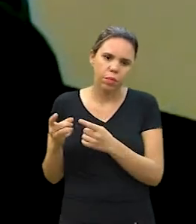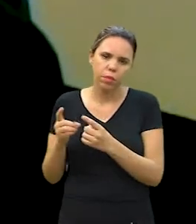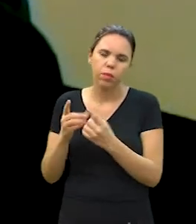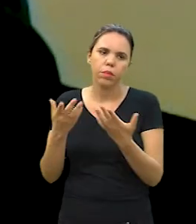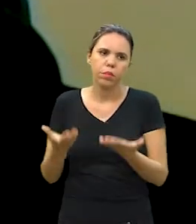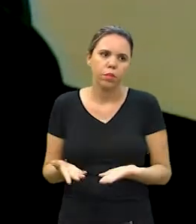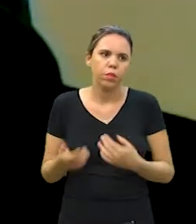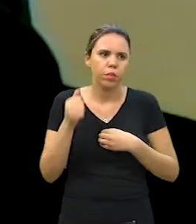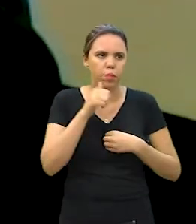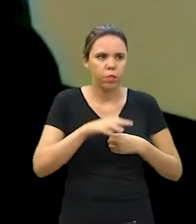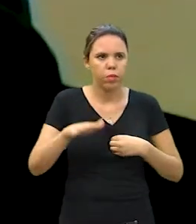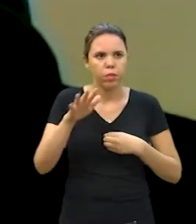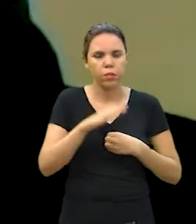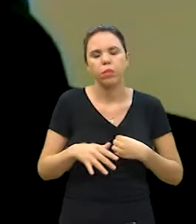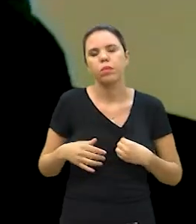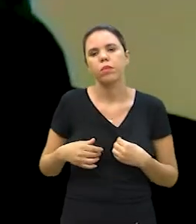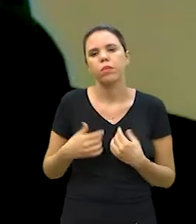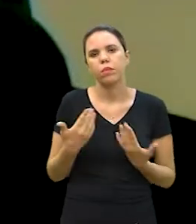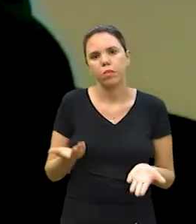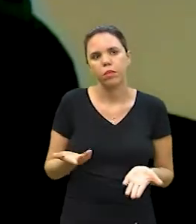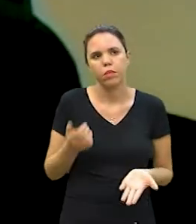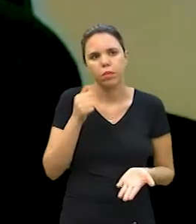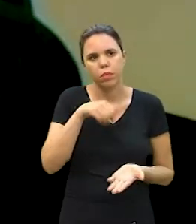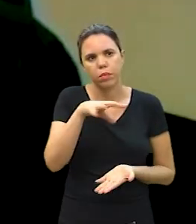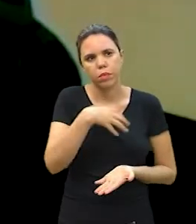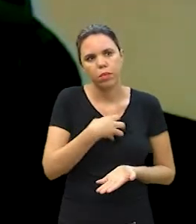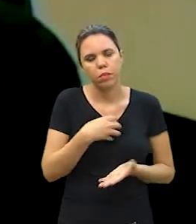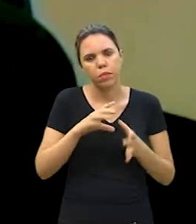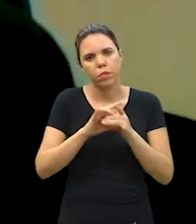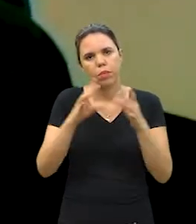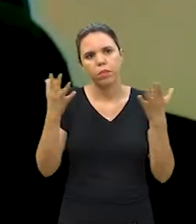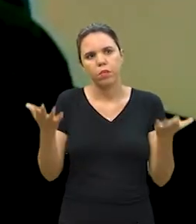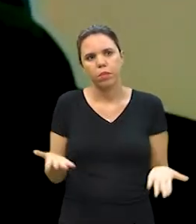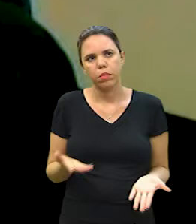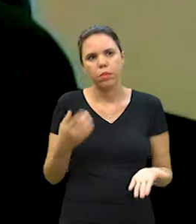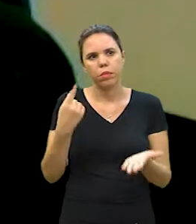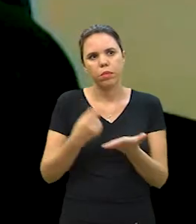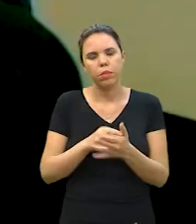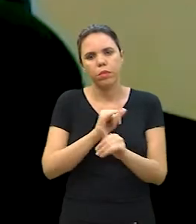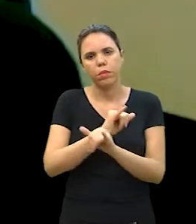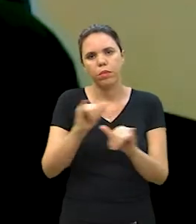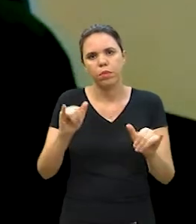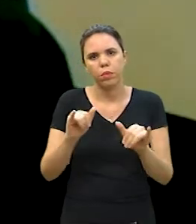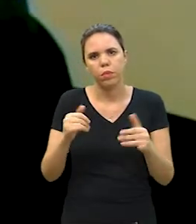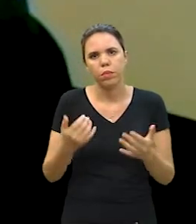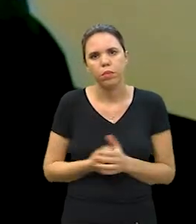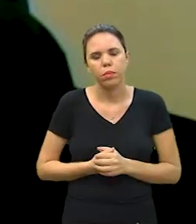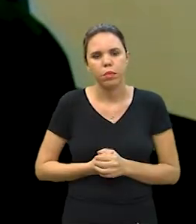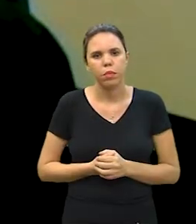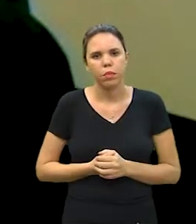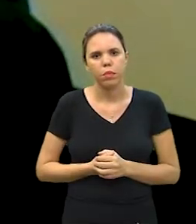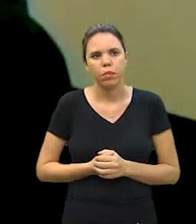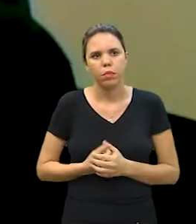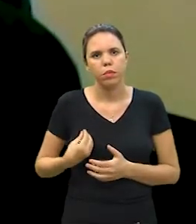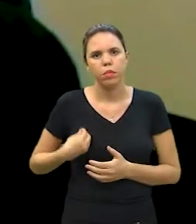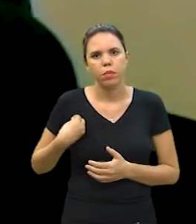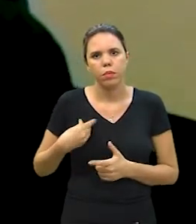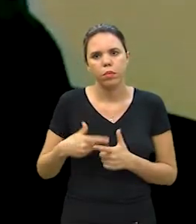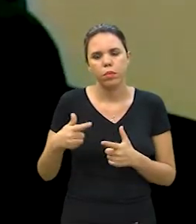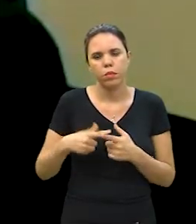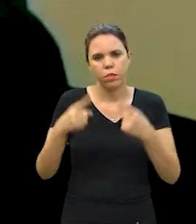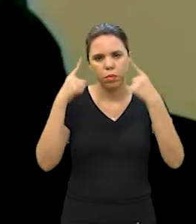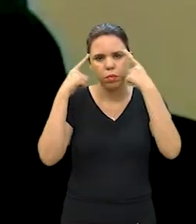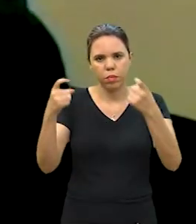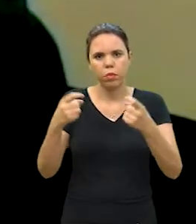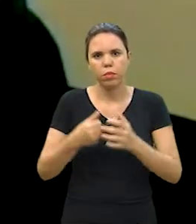de acolhimento para as mulheres, inclusive para que elas se sintam à vontade para contar que ela vive situação